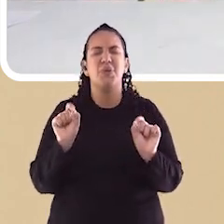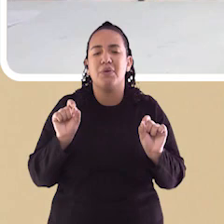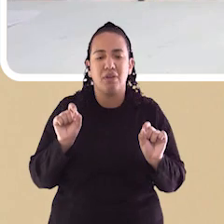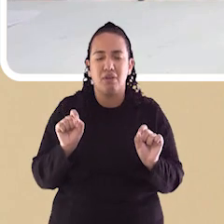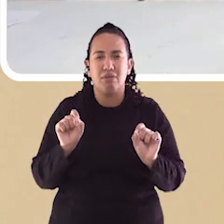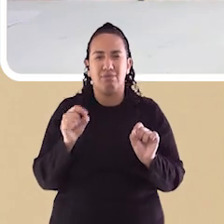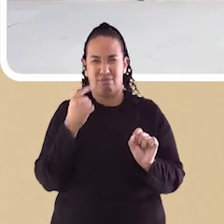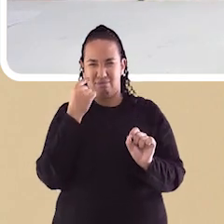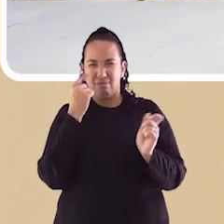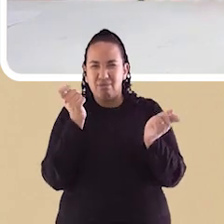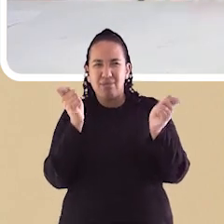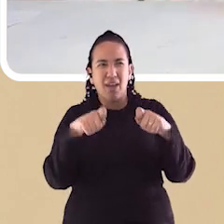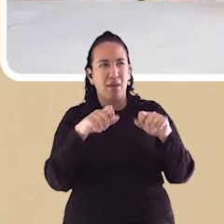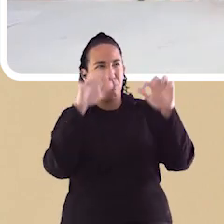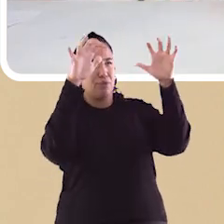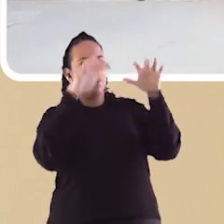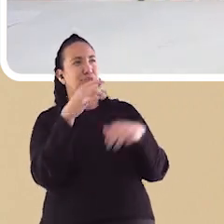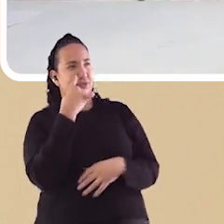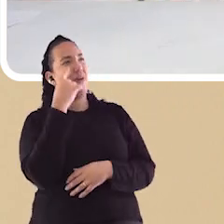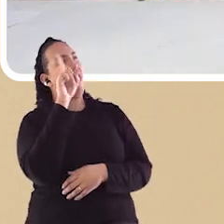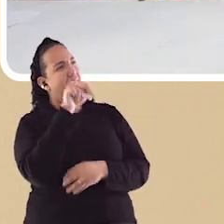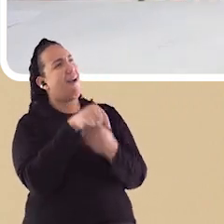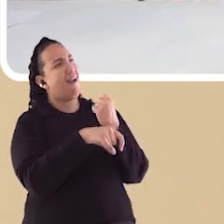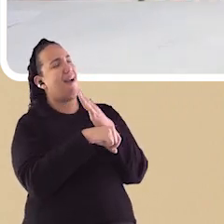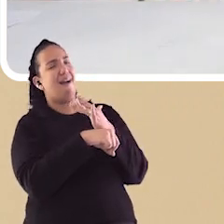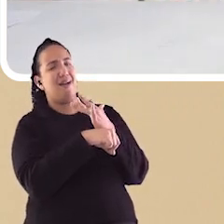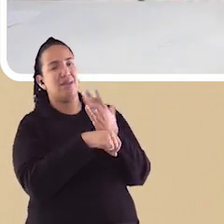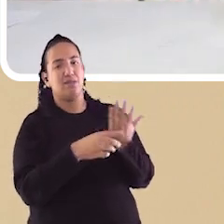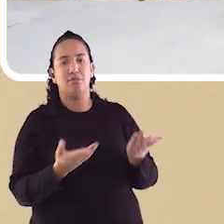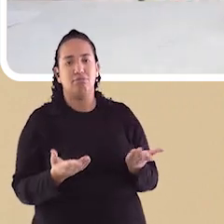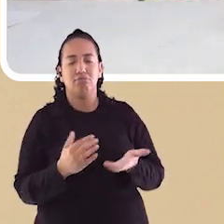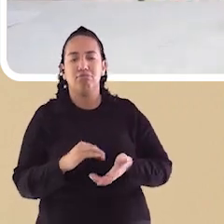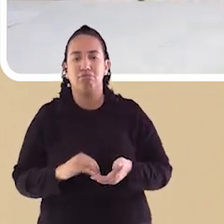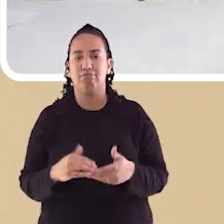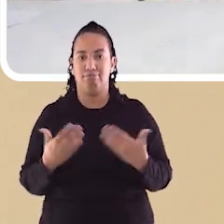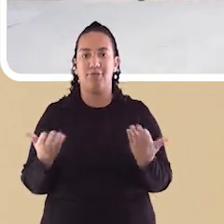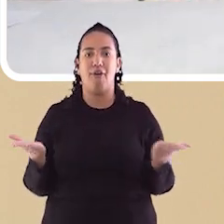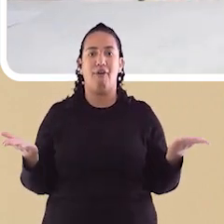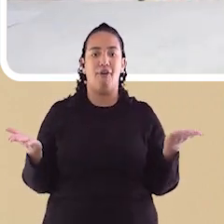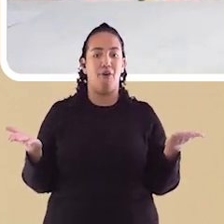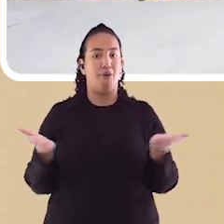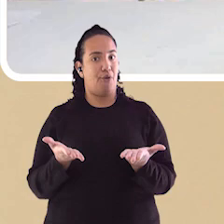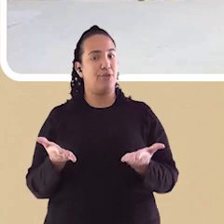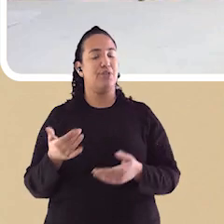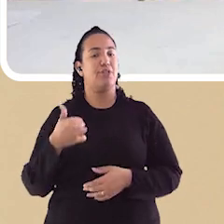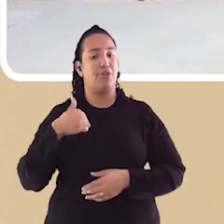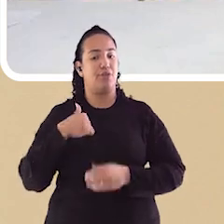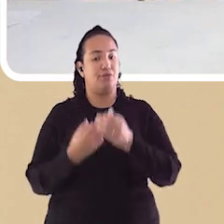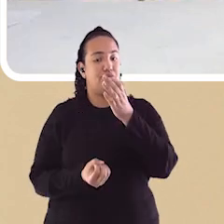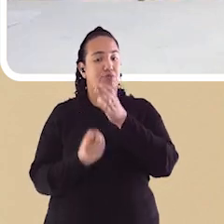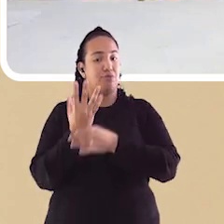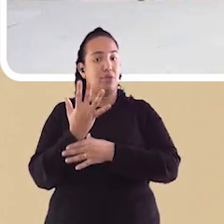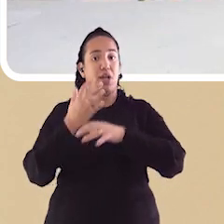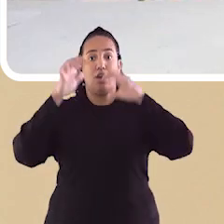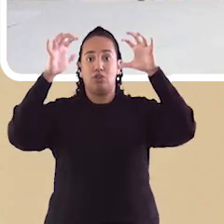chuva ácida? Não dá pra gente olhar uma chuva e dizer se ela é ácida ou não. Então, hoje, eu vou fazer a chuva